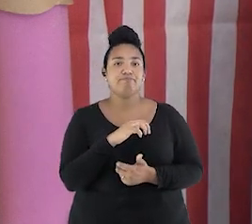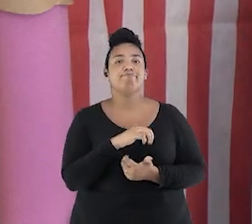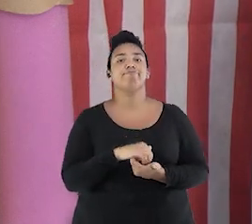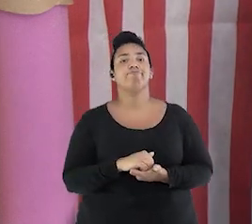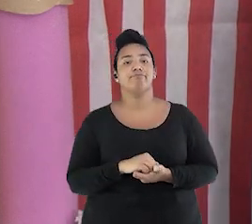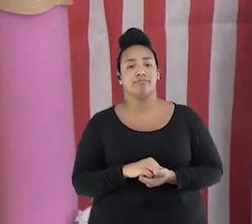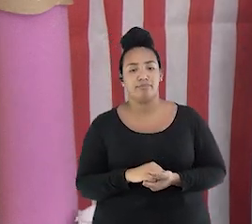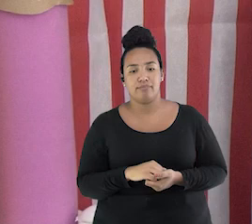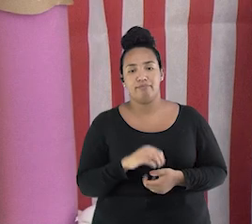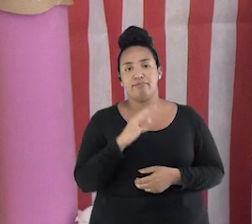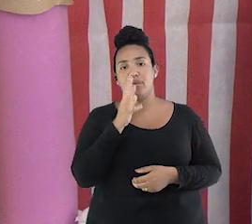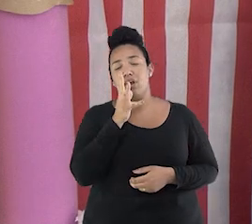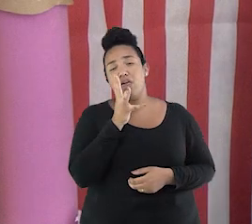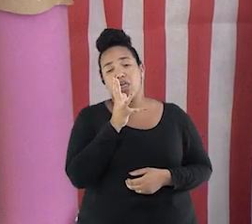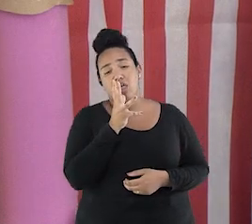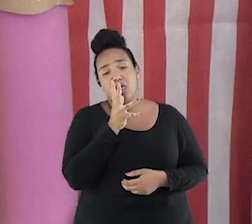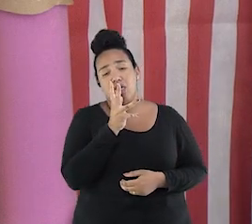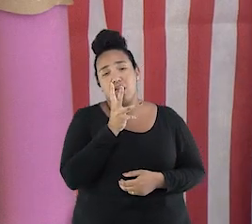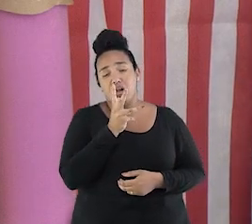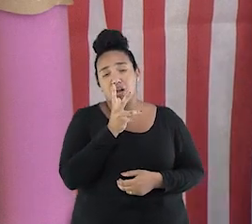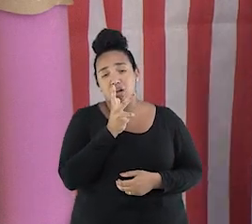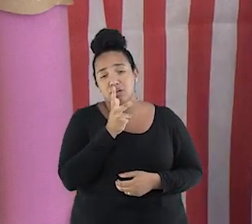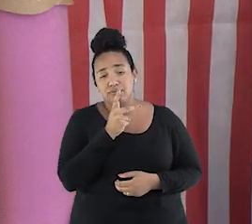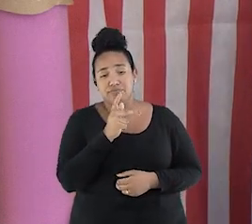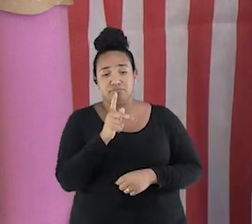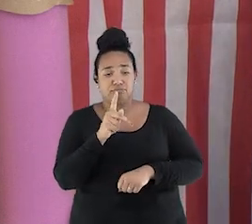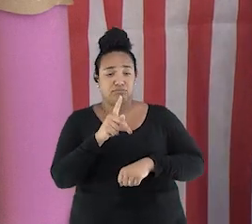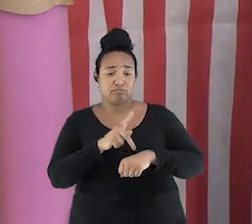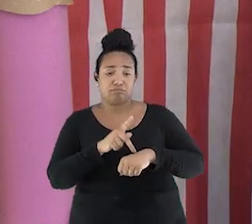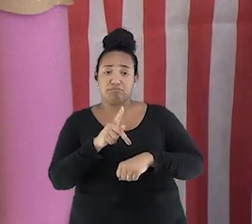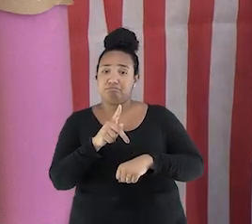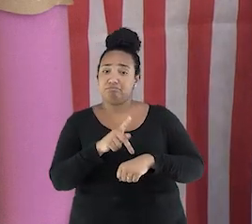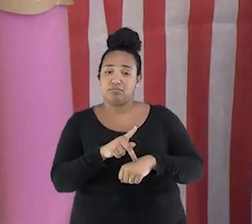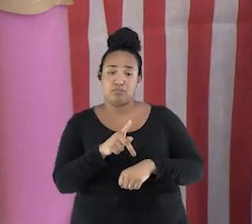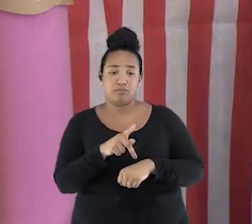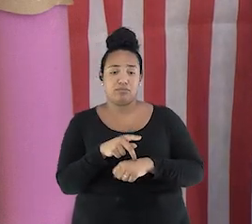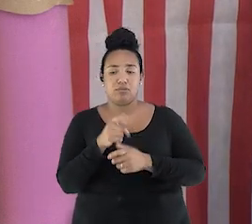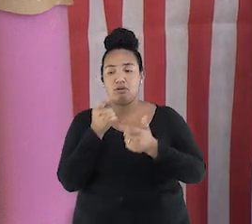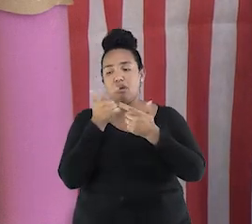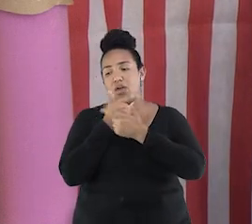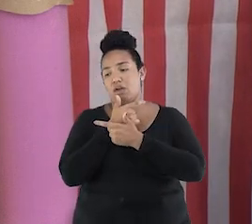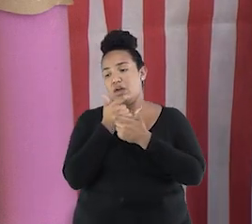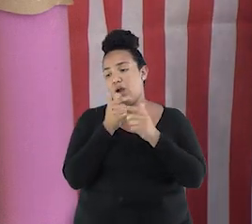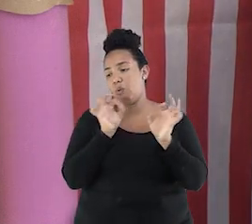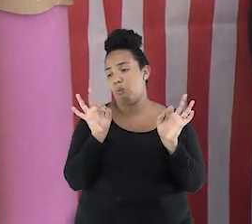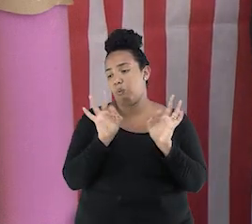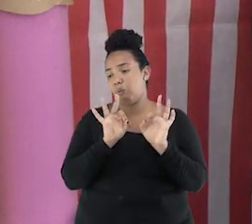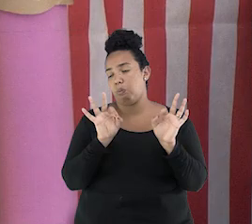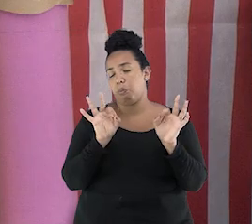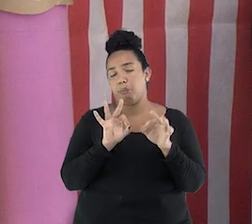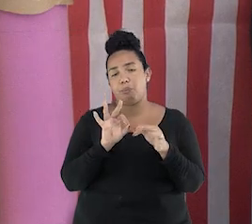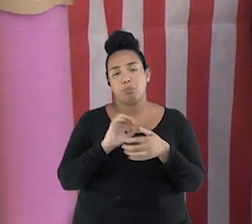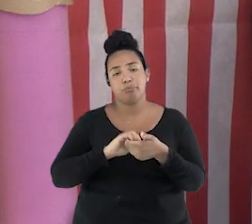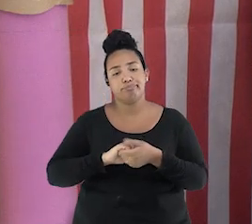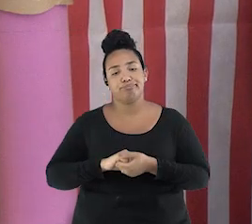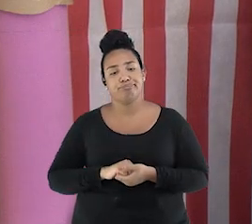Tão devagarinho que a pedra nem achou graça.